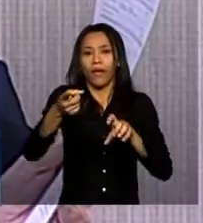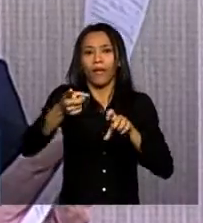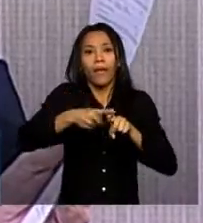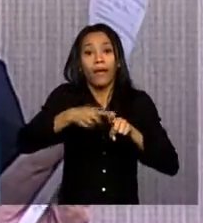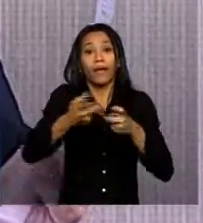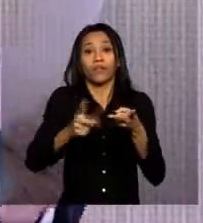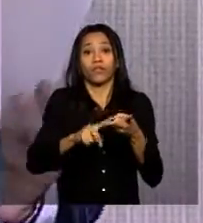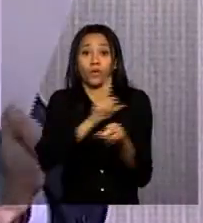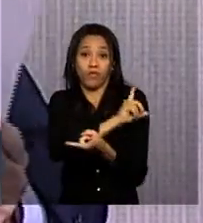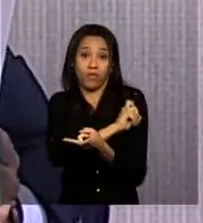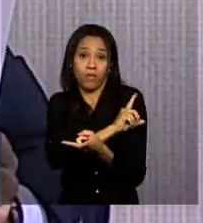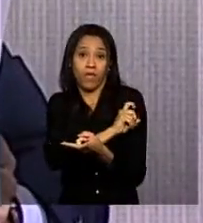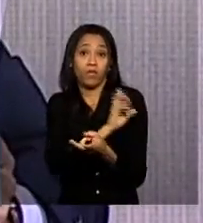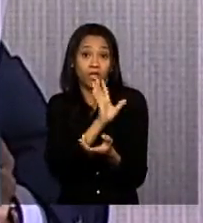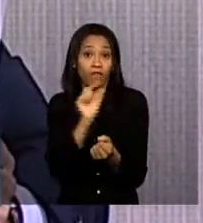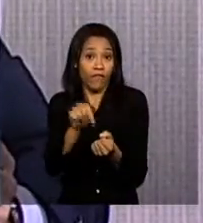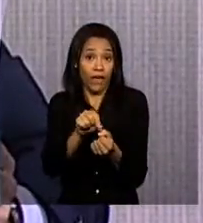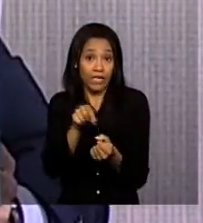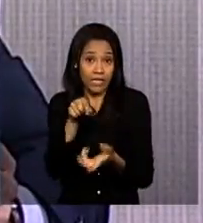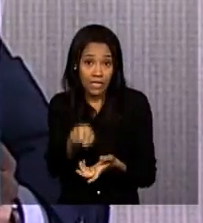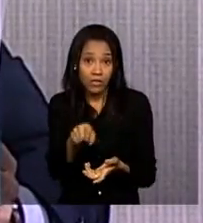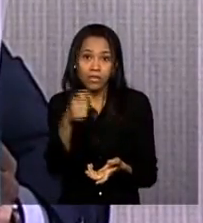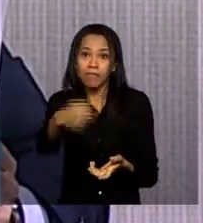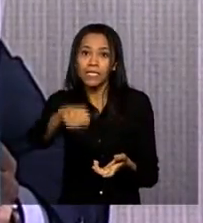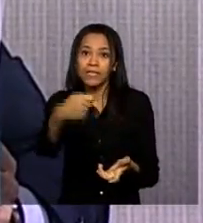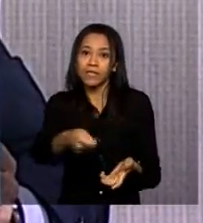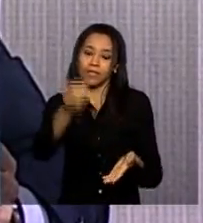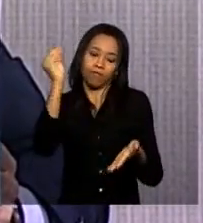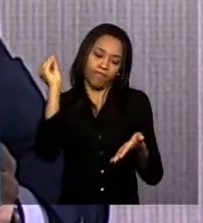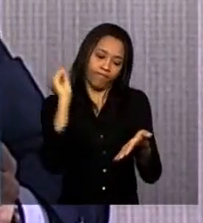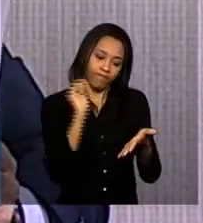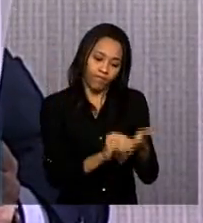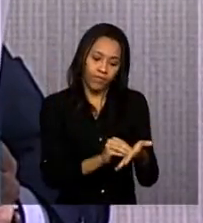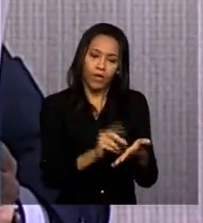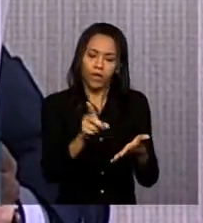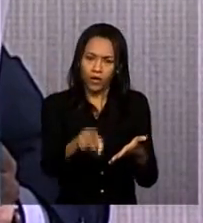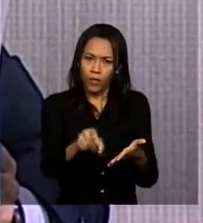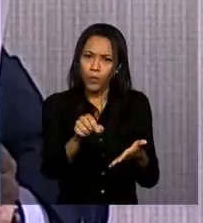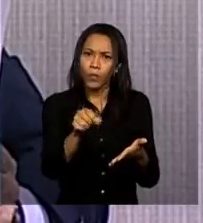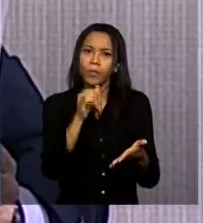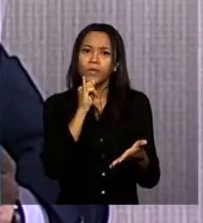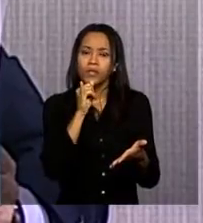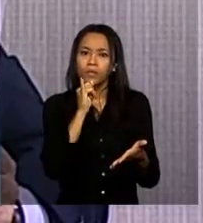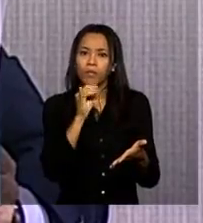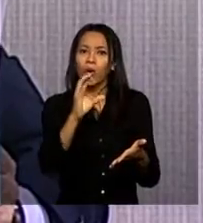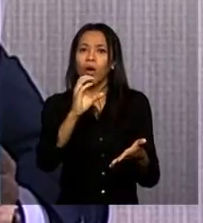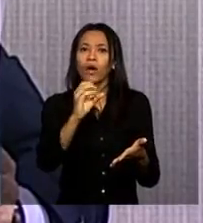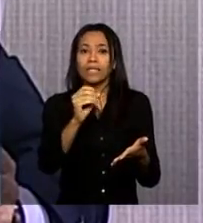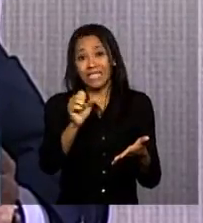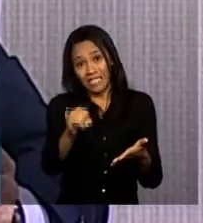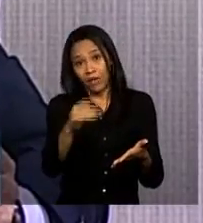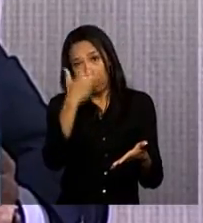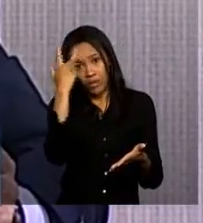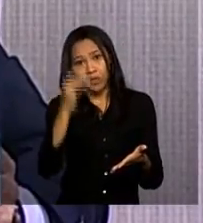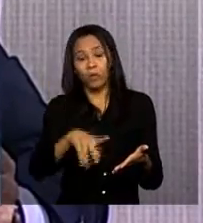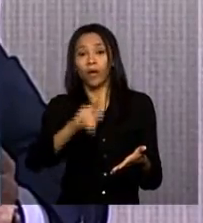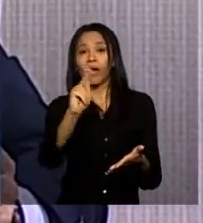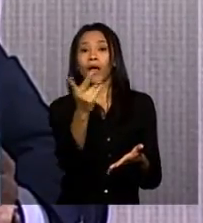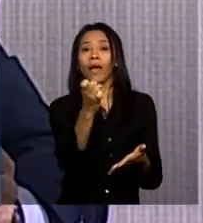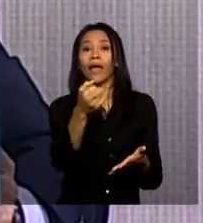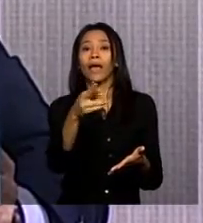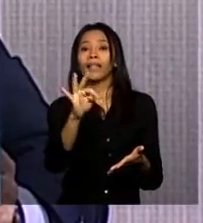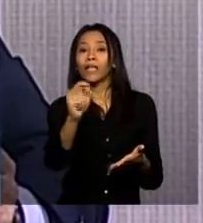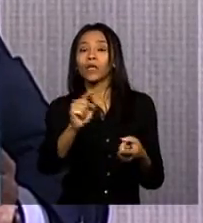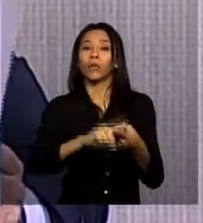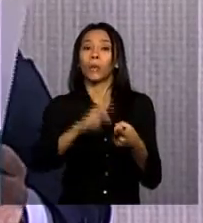aquele que faz o atendimento, ele vai ter que registrar, no caso de orientação sexual, se se trata de uma pessoa heterossexual,